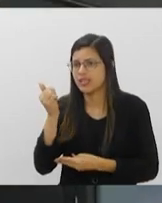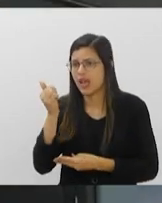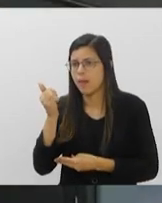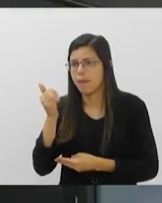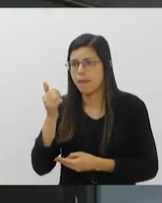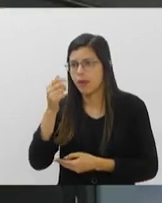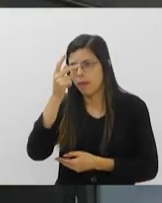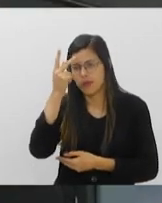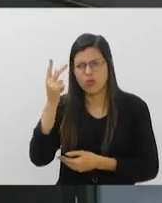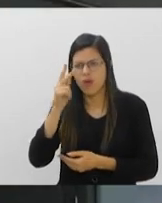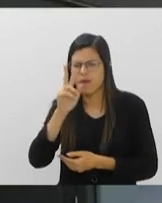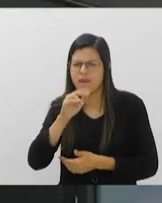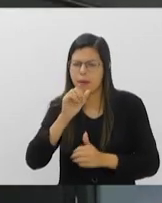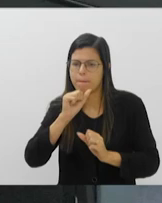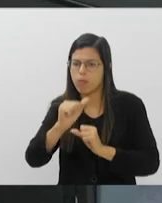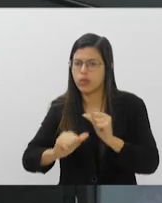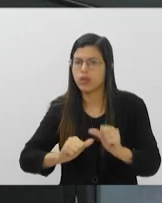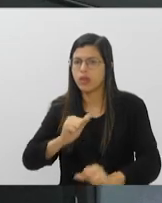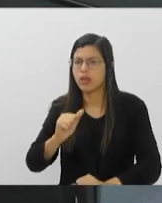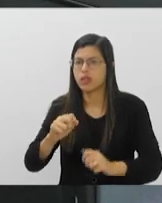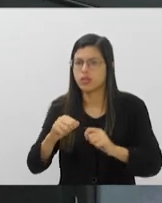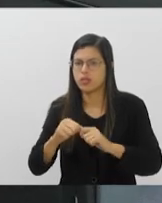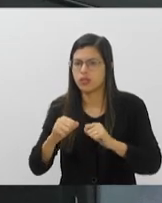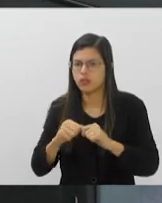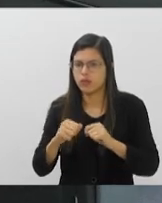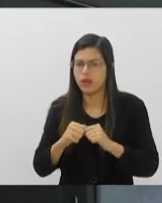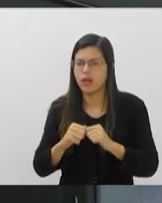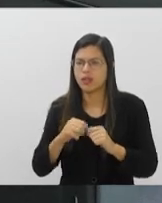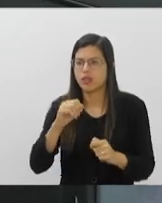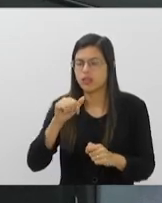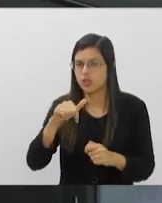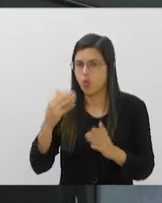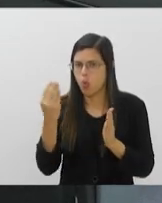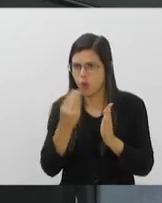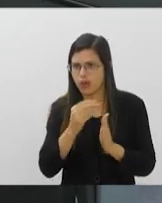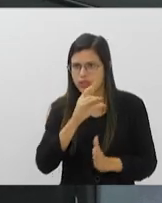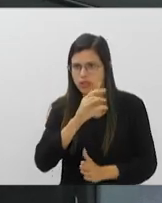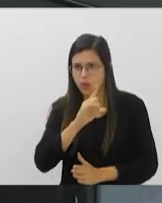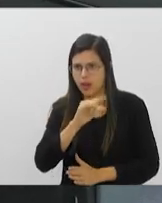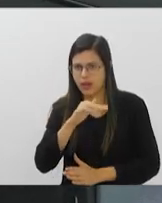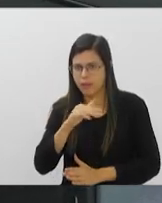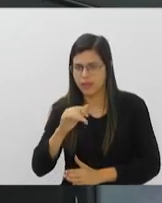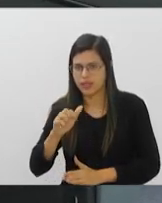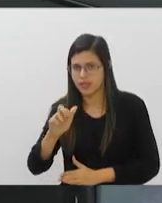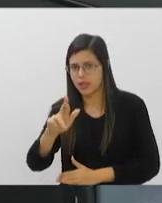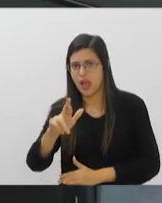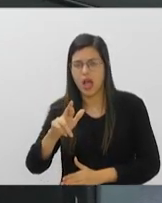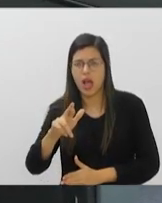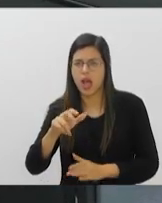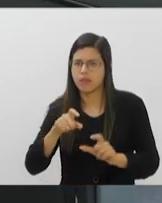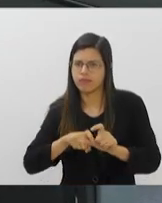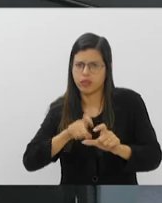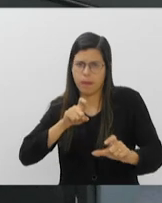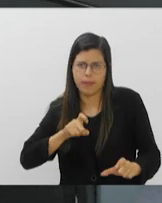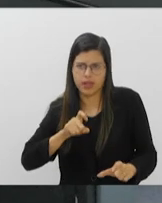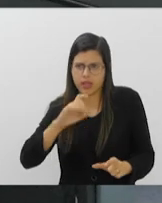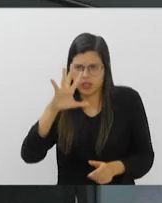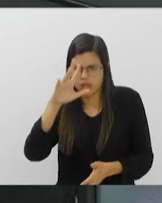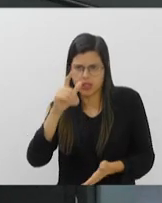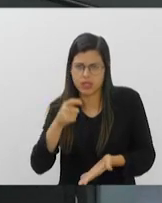consciência vai mudar aquilo dali a gente até faz a colocação liminar dependentemente da conclusão da preclusão de forma